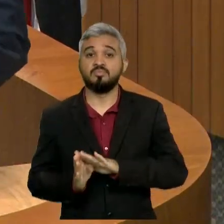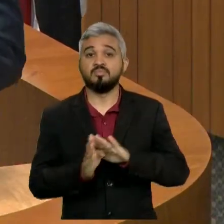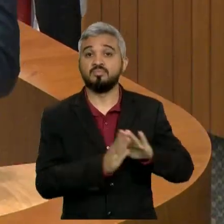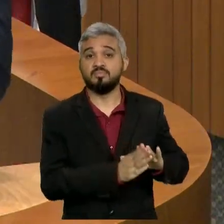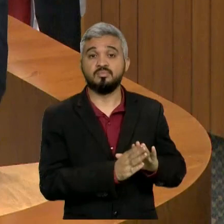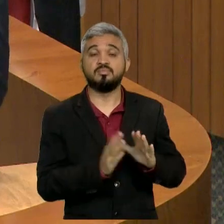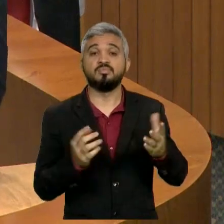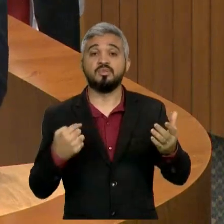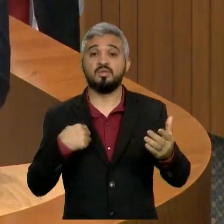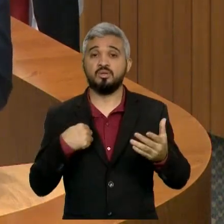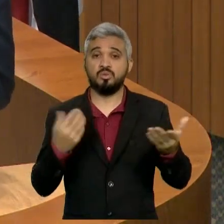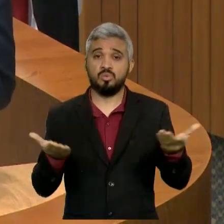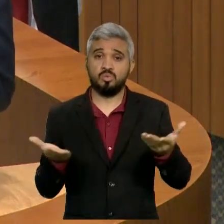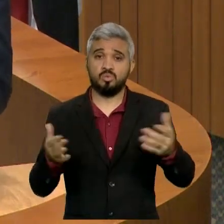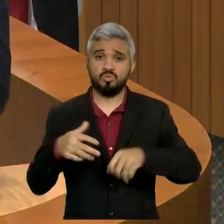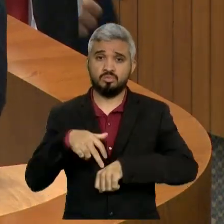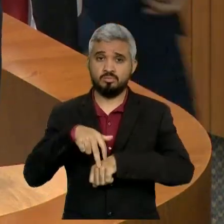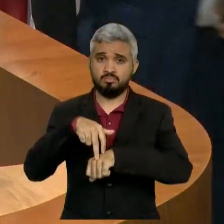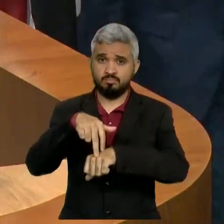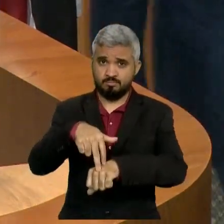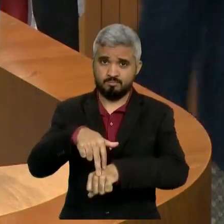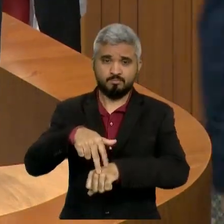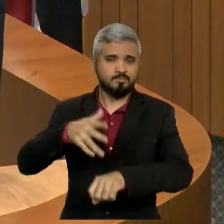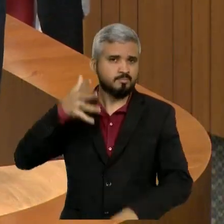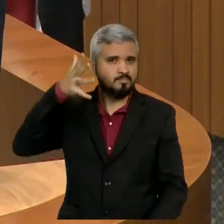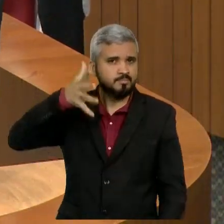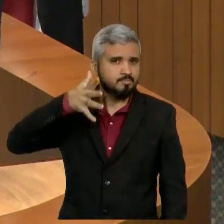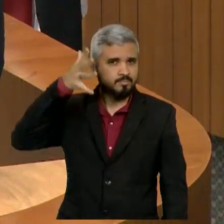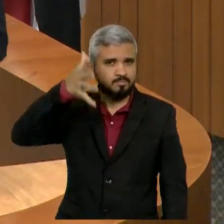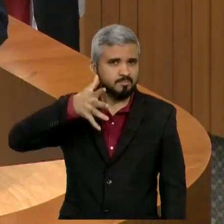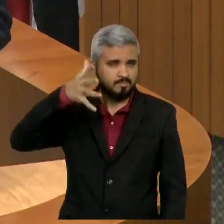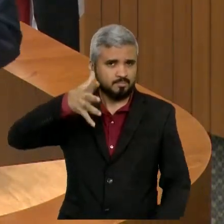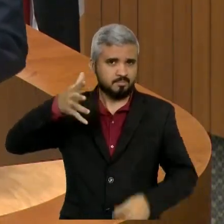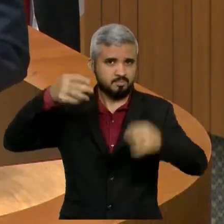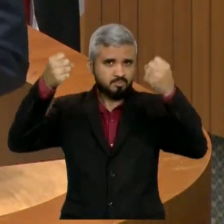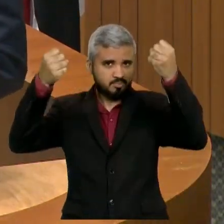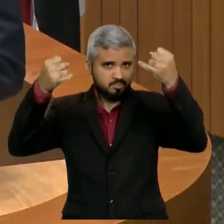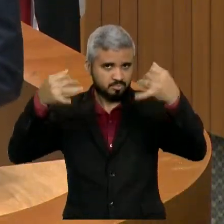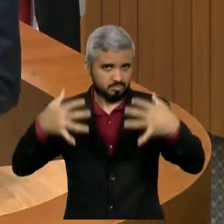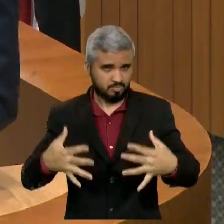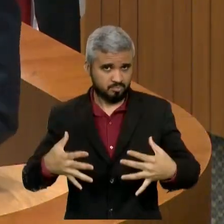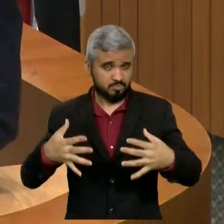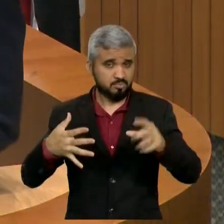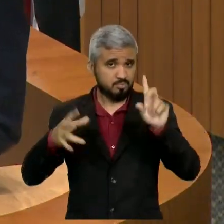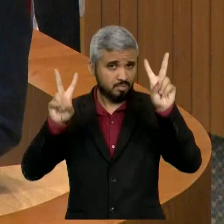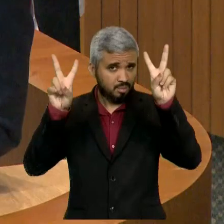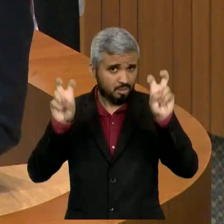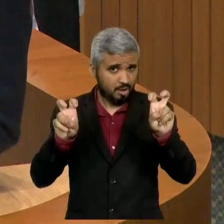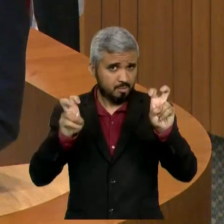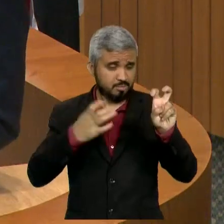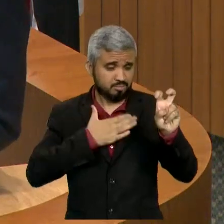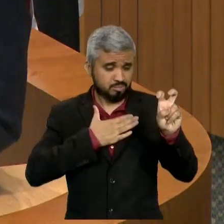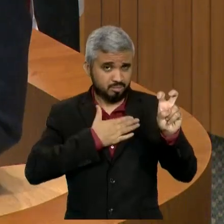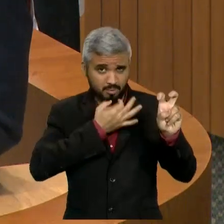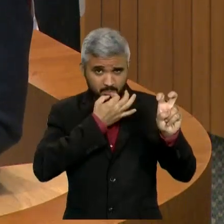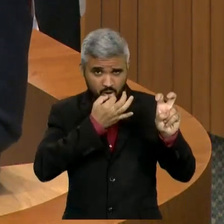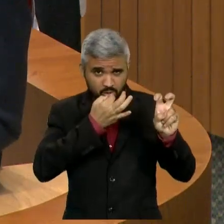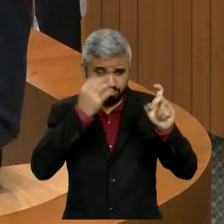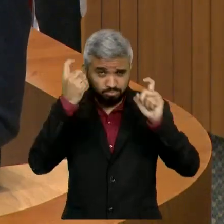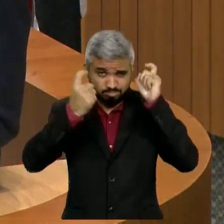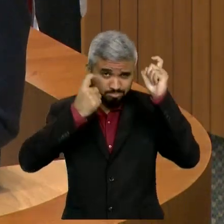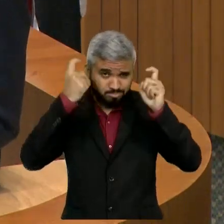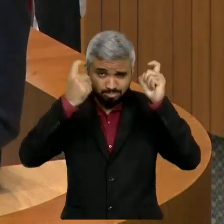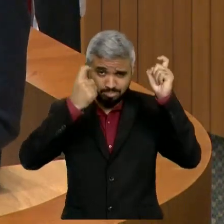situação que, ao meu ver, ela é muito preocupante, né? Coloca a primeira imagem, por